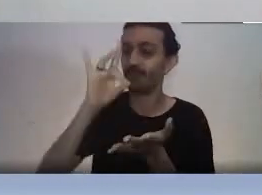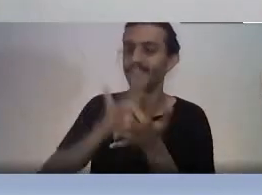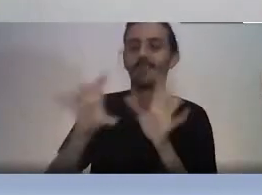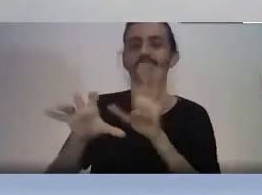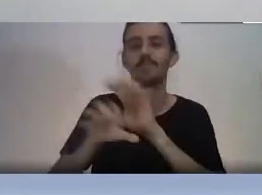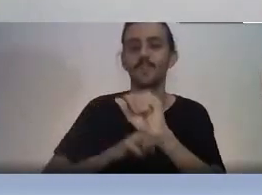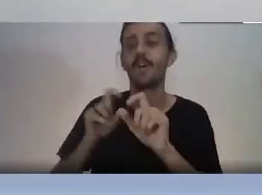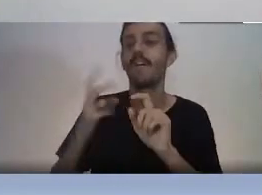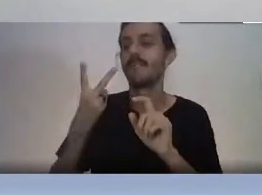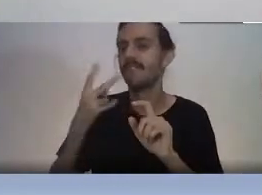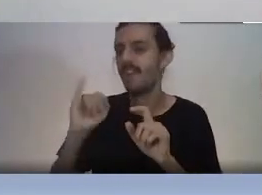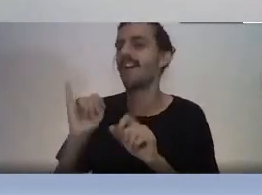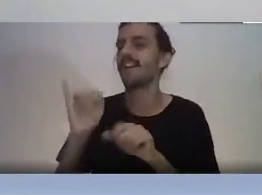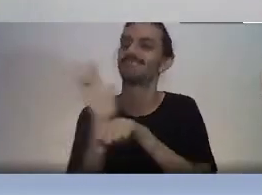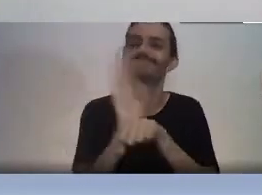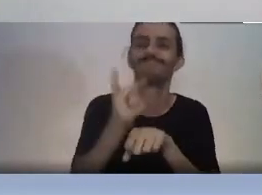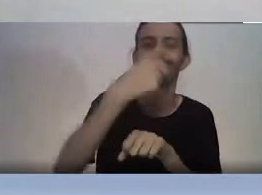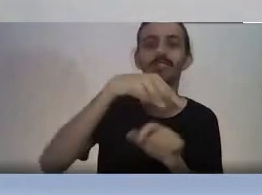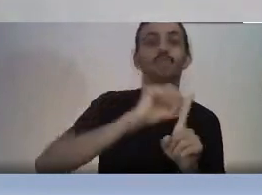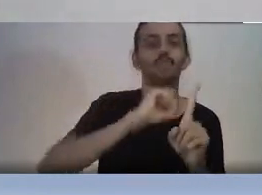que tanto precisa nesse momento.